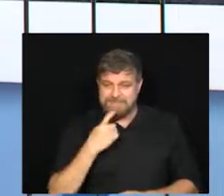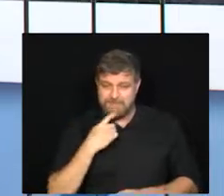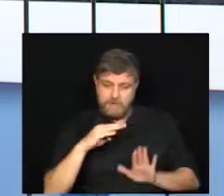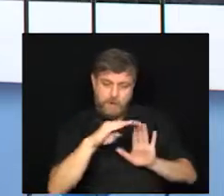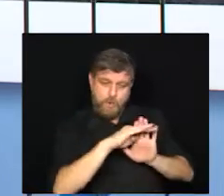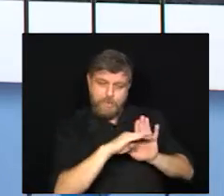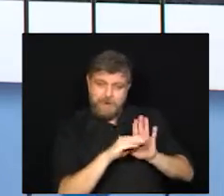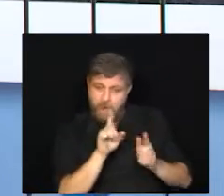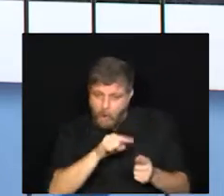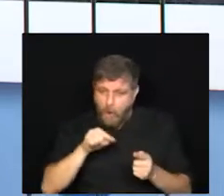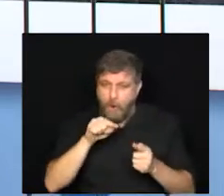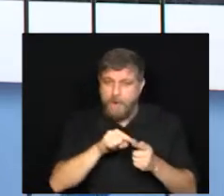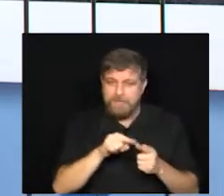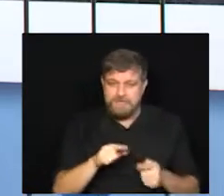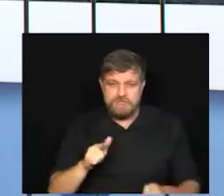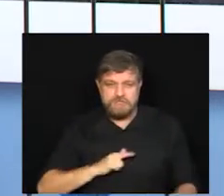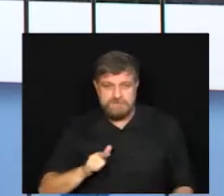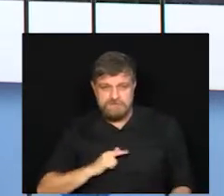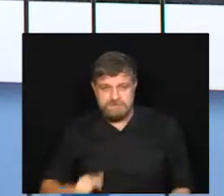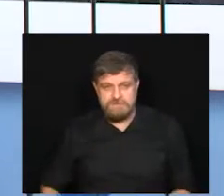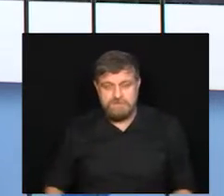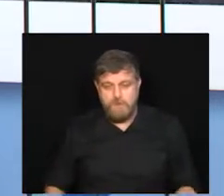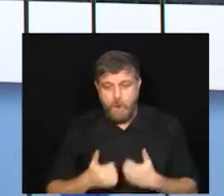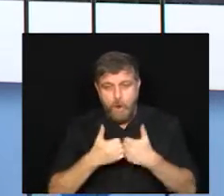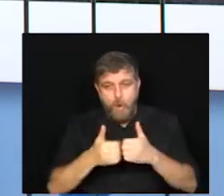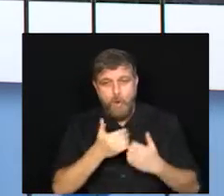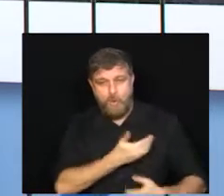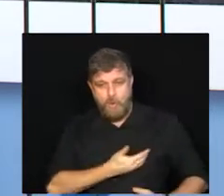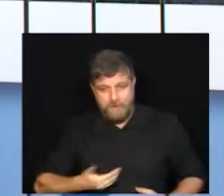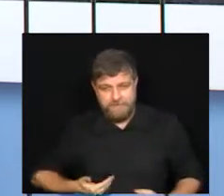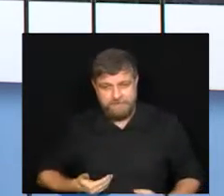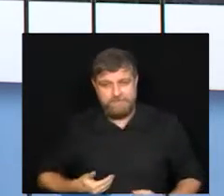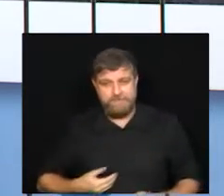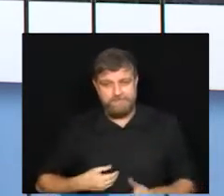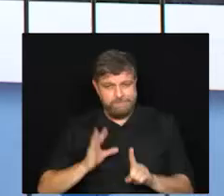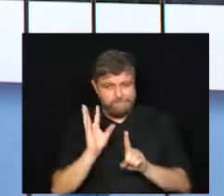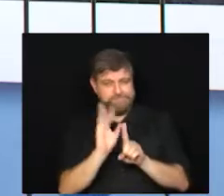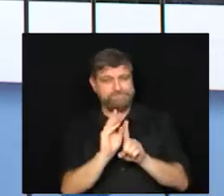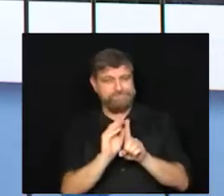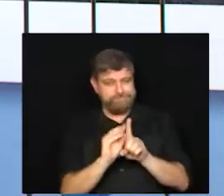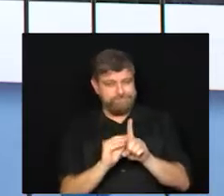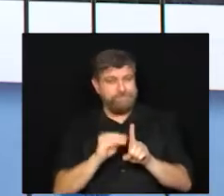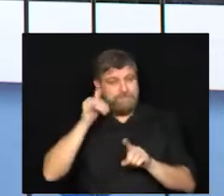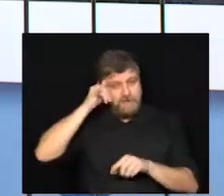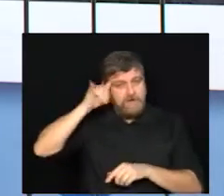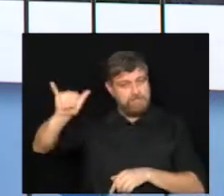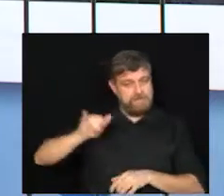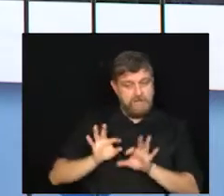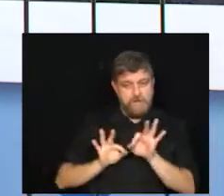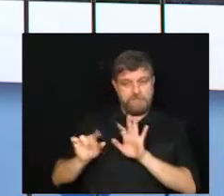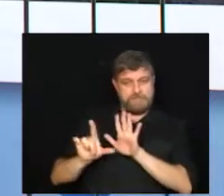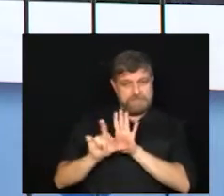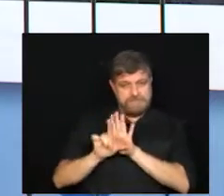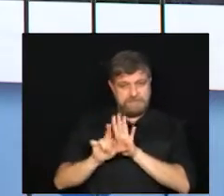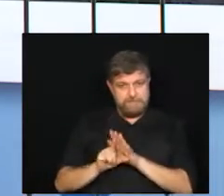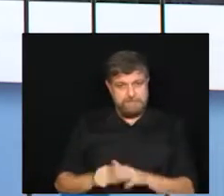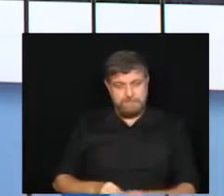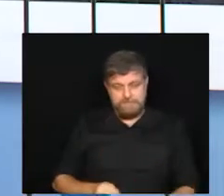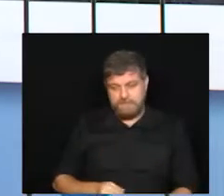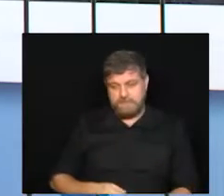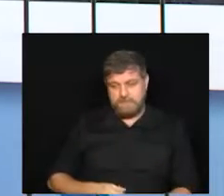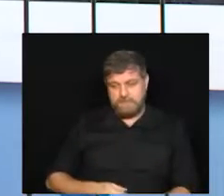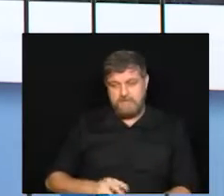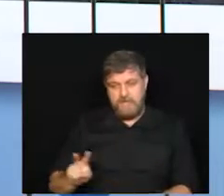de combate ao assédio sexual no transporte coletivo, projeto este que foi aprovado no mérito